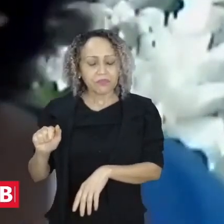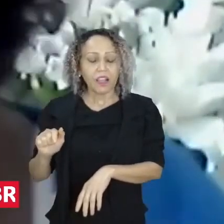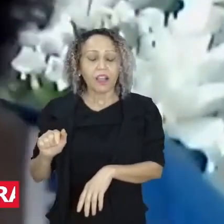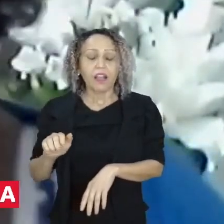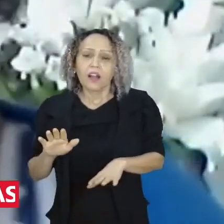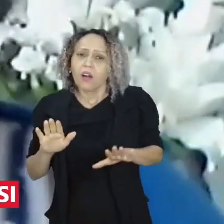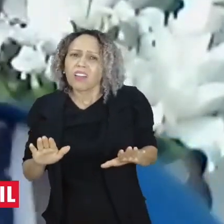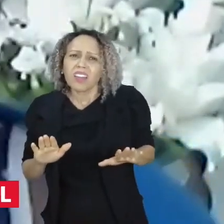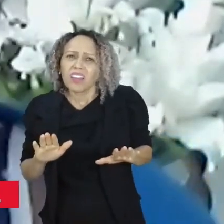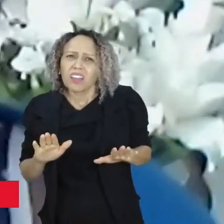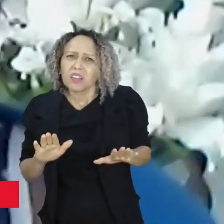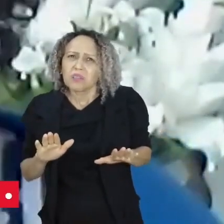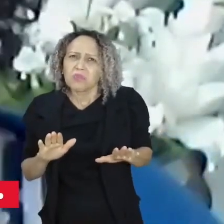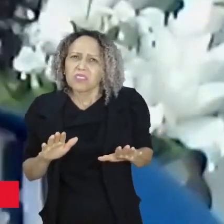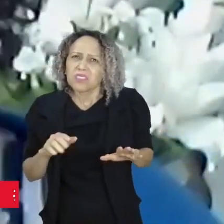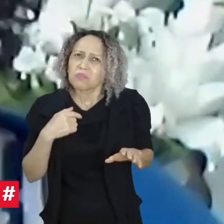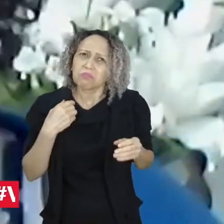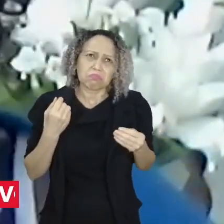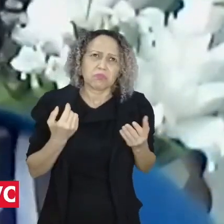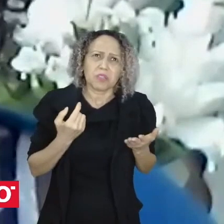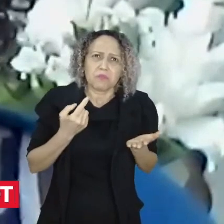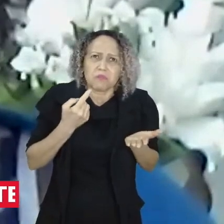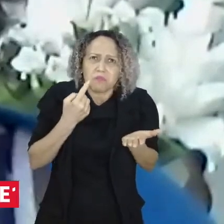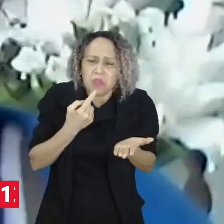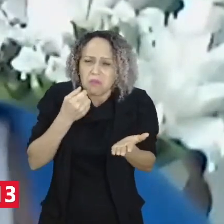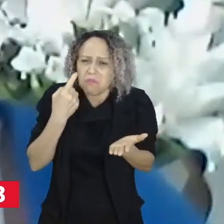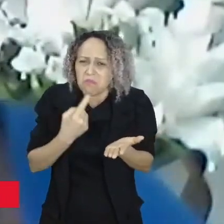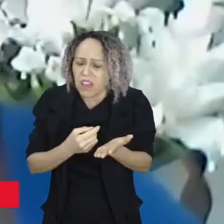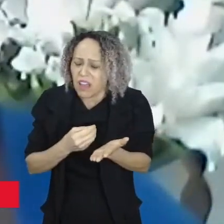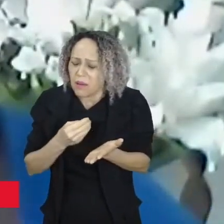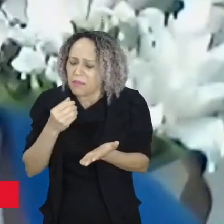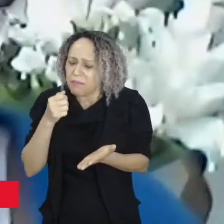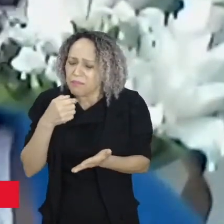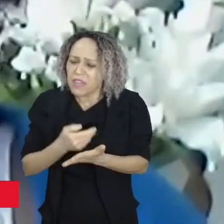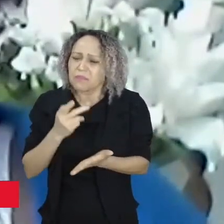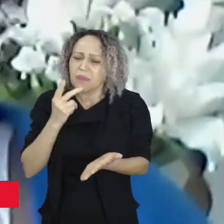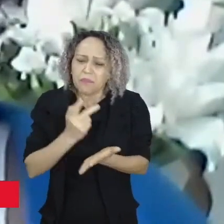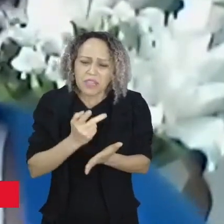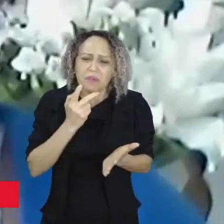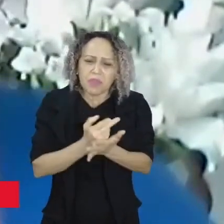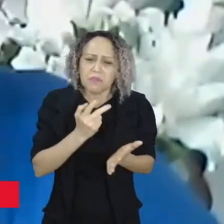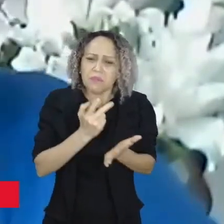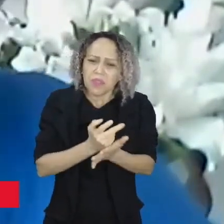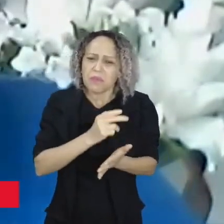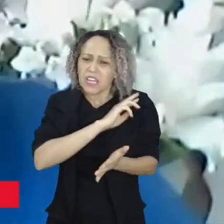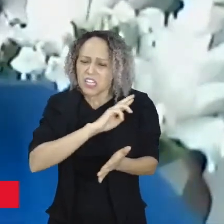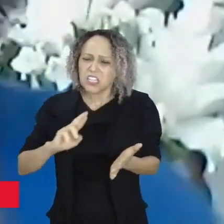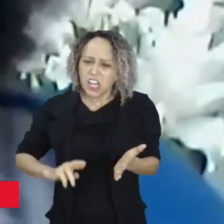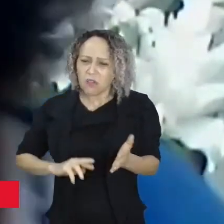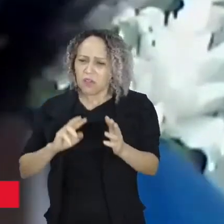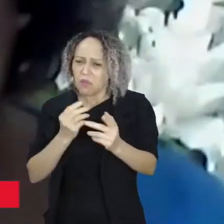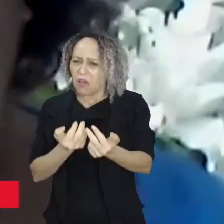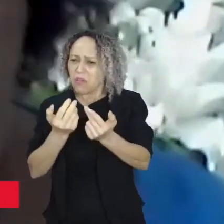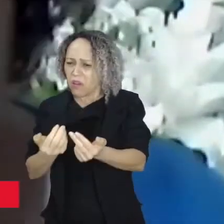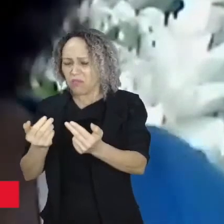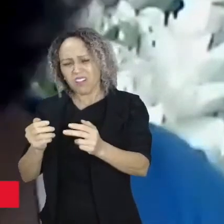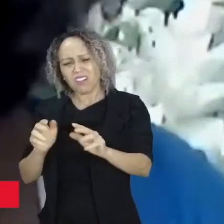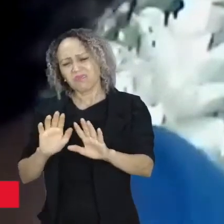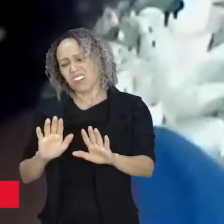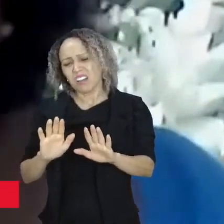Elas estiveram com Lula. Por quê? Porque elas sabem que no governo de Lula,